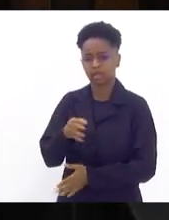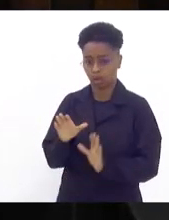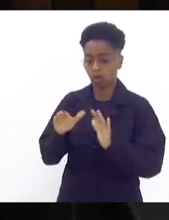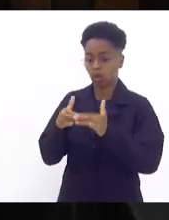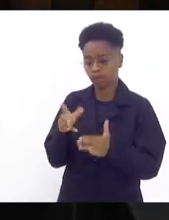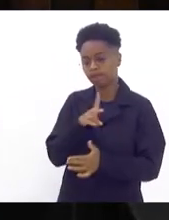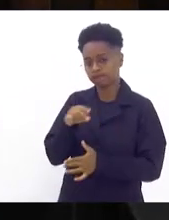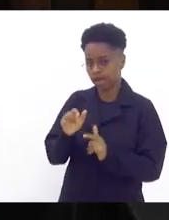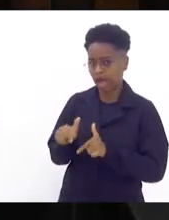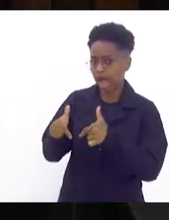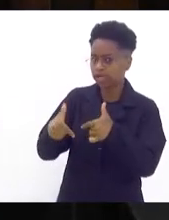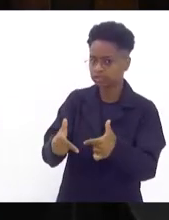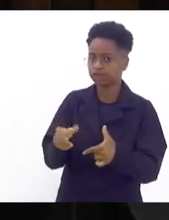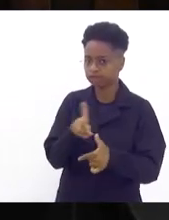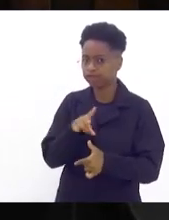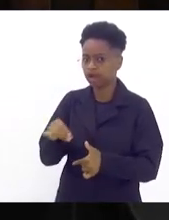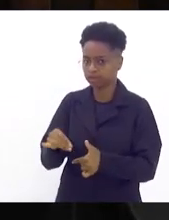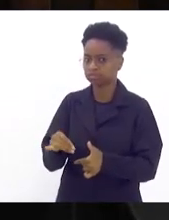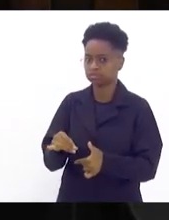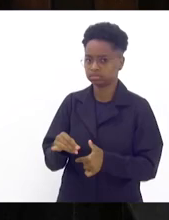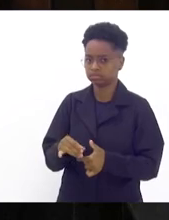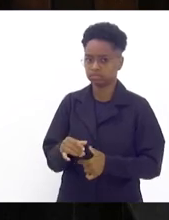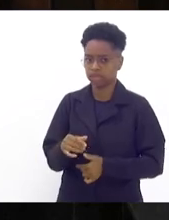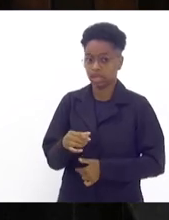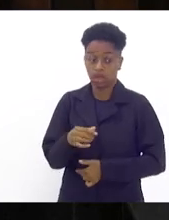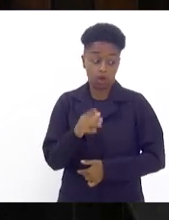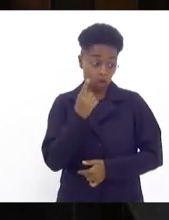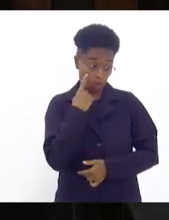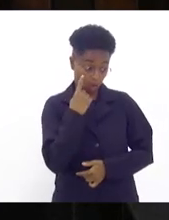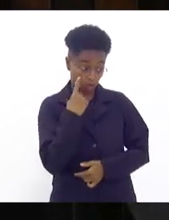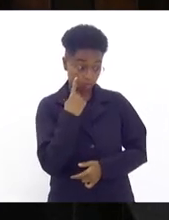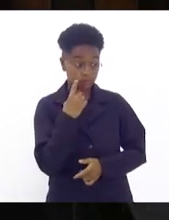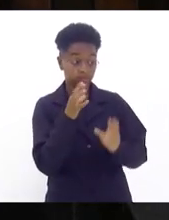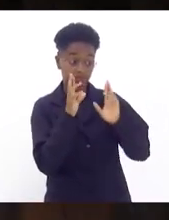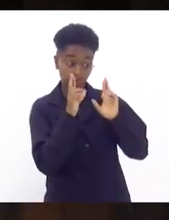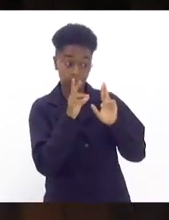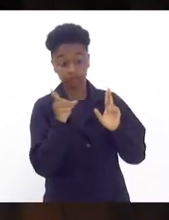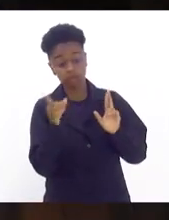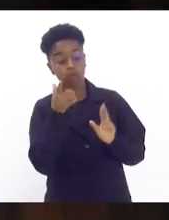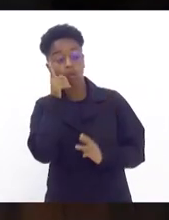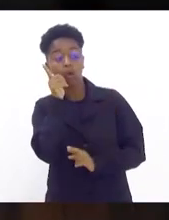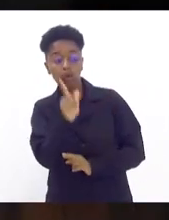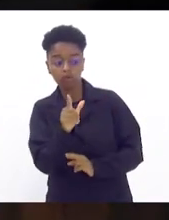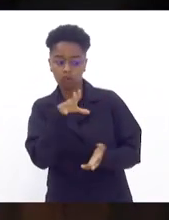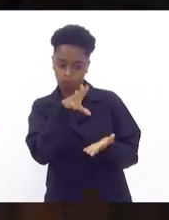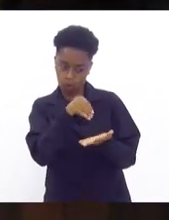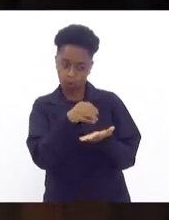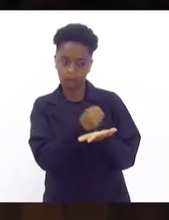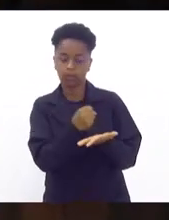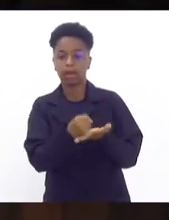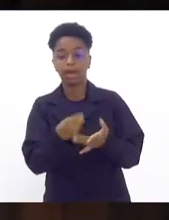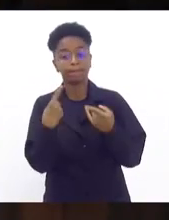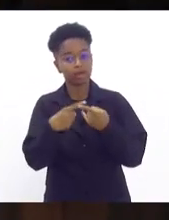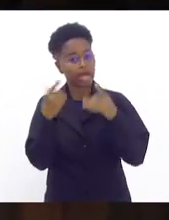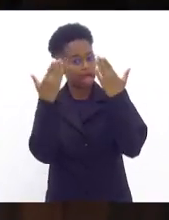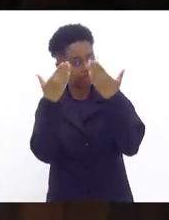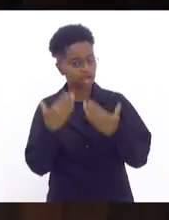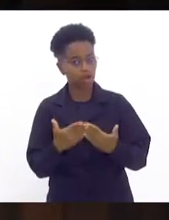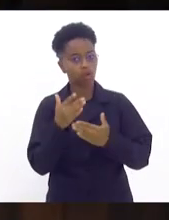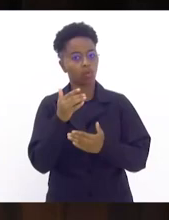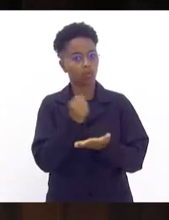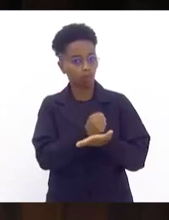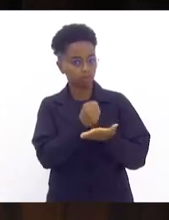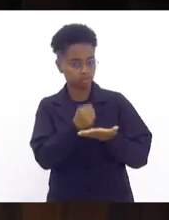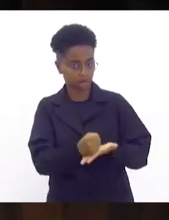vai atuar com energia. Olha, deputado Rodrigo Amorim, espero que Vossa Excelência consiga a cópia desse contrato. Porque analisando esse contrato à